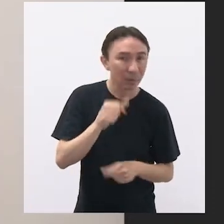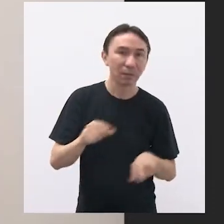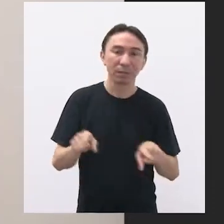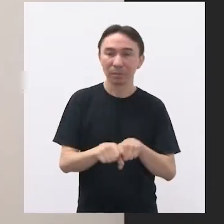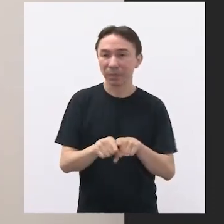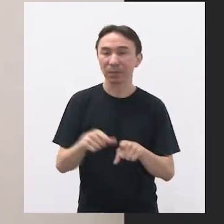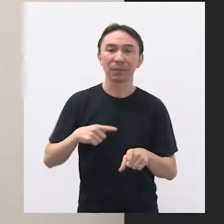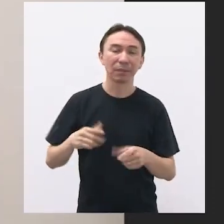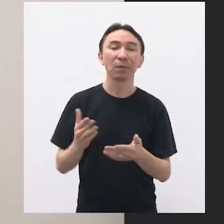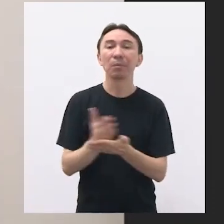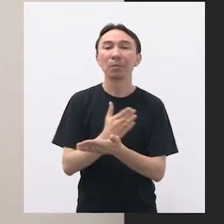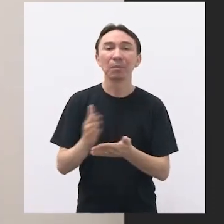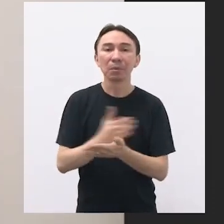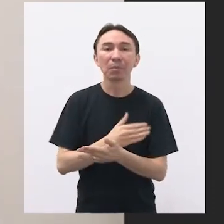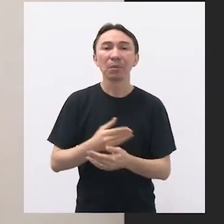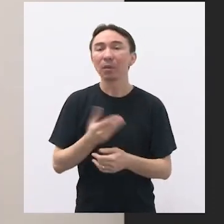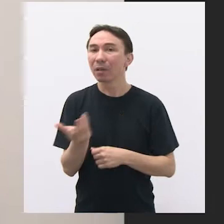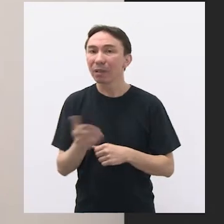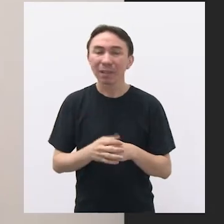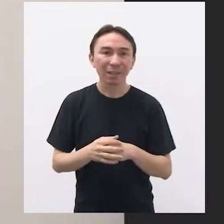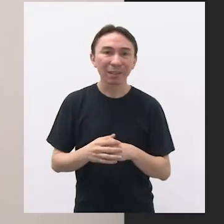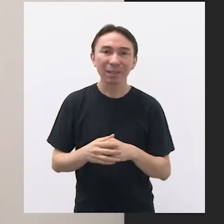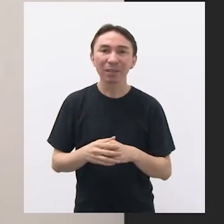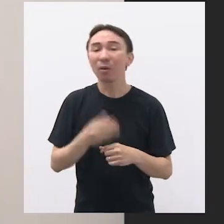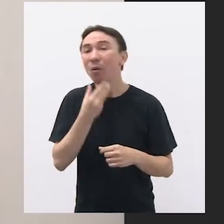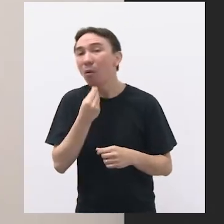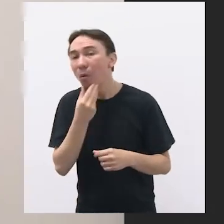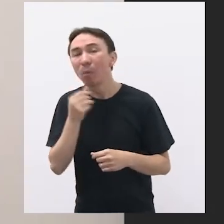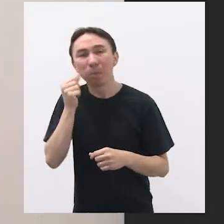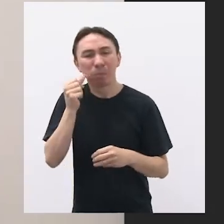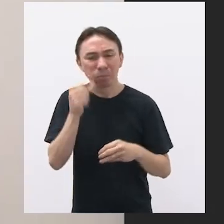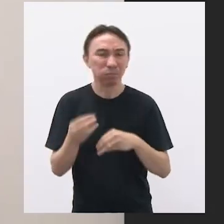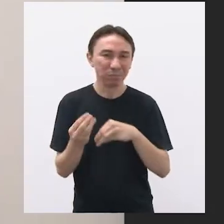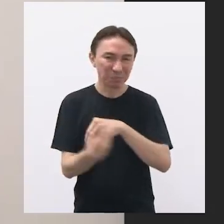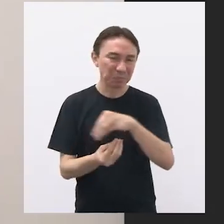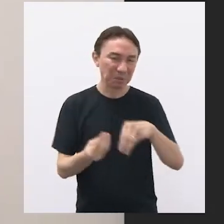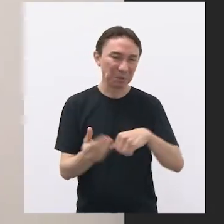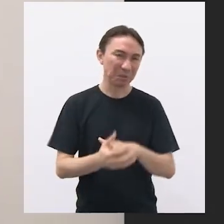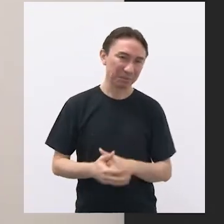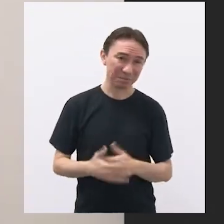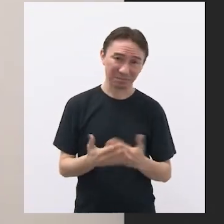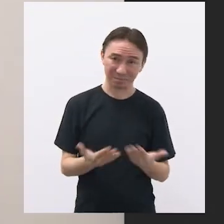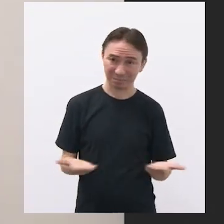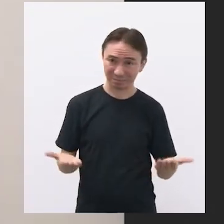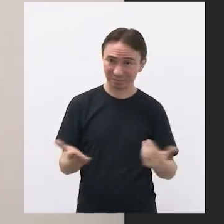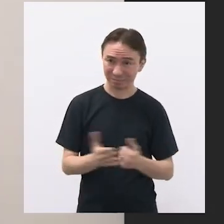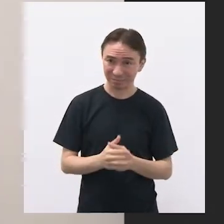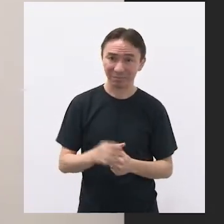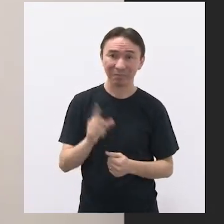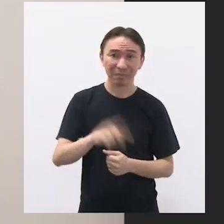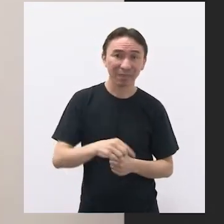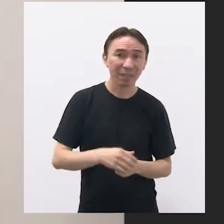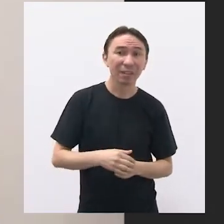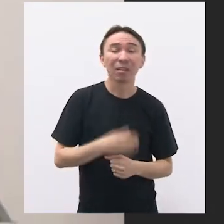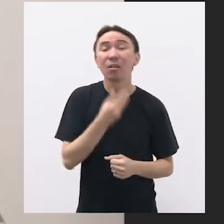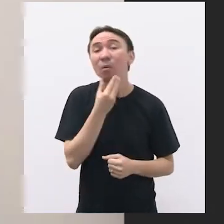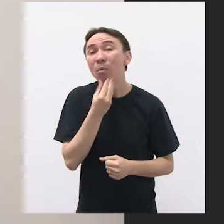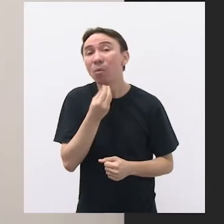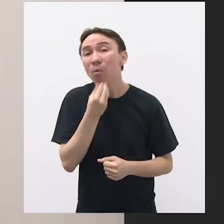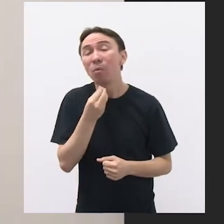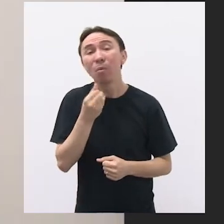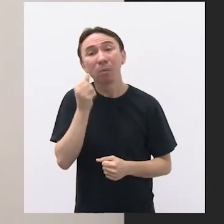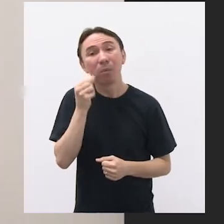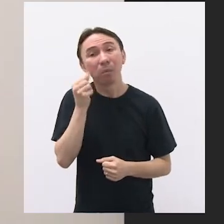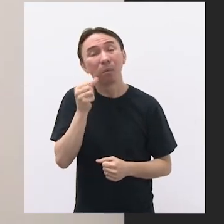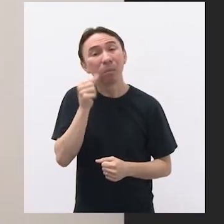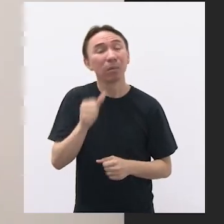intersexuais. E aí mas para além disso, para além da definição de sexo biológico, a gente também tem a